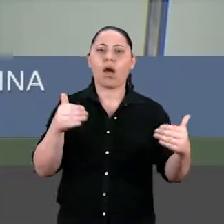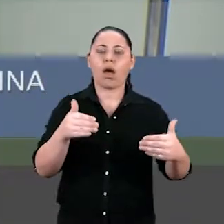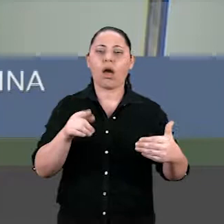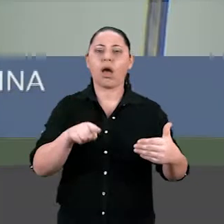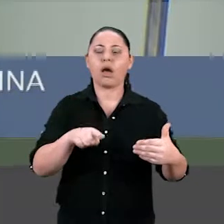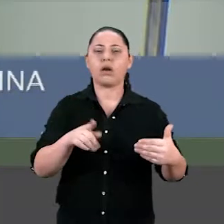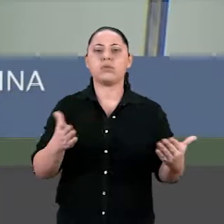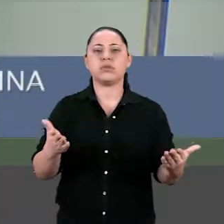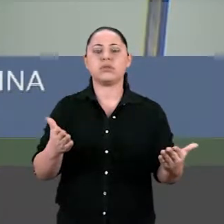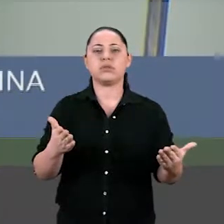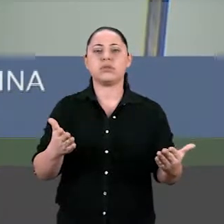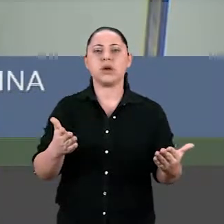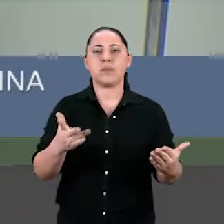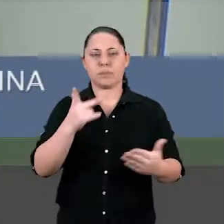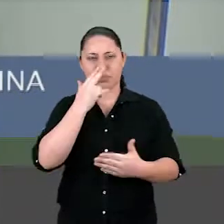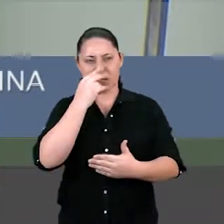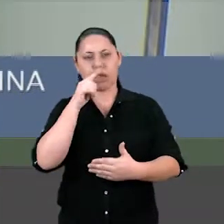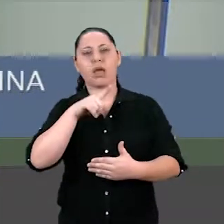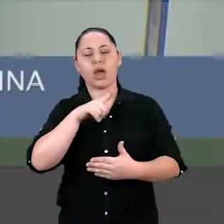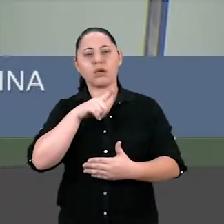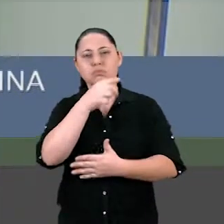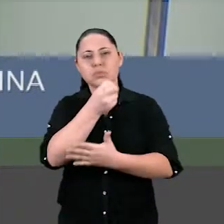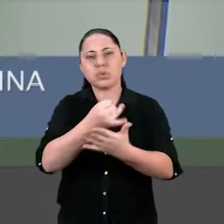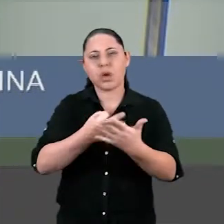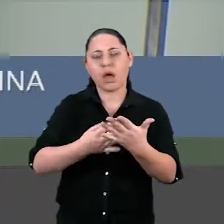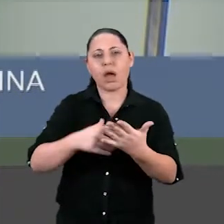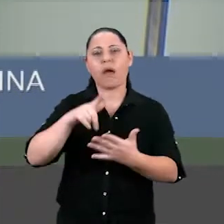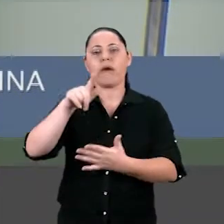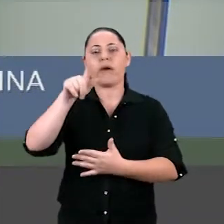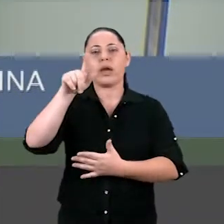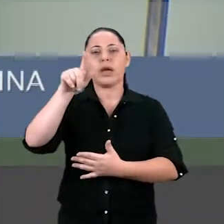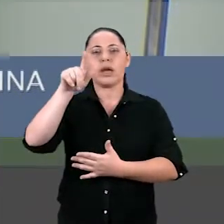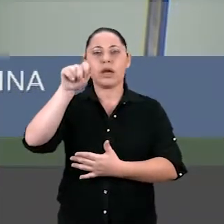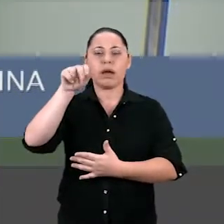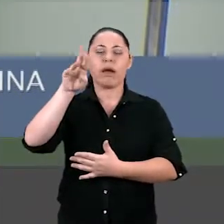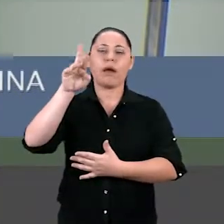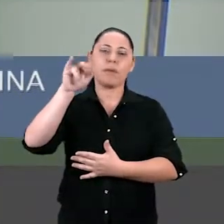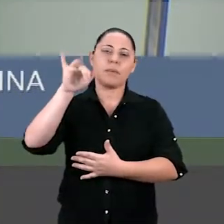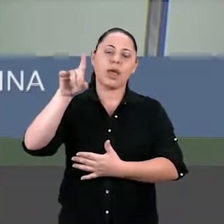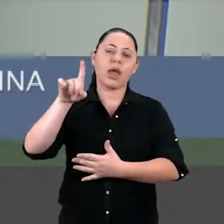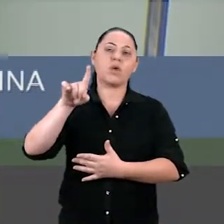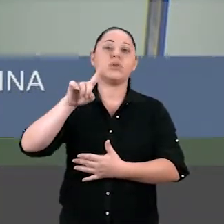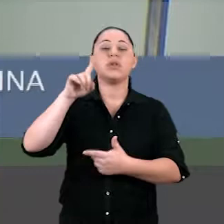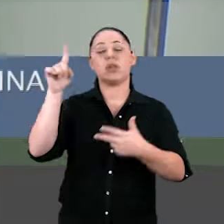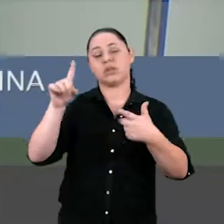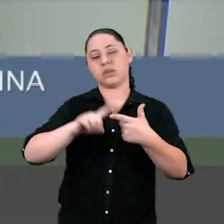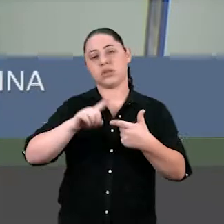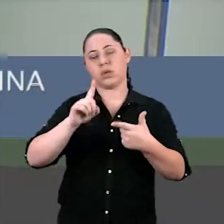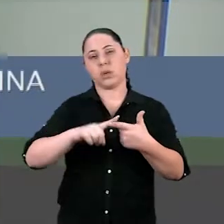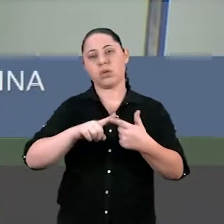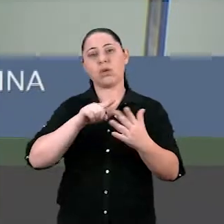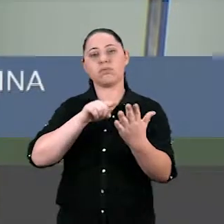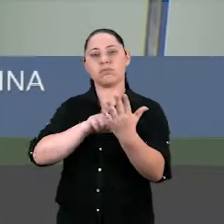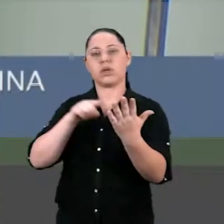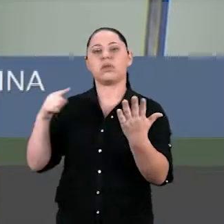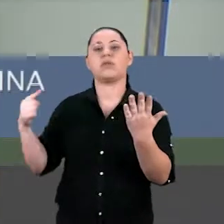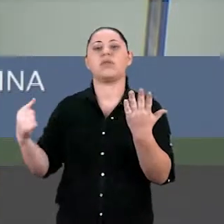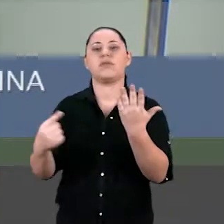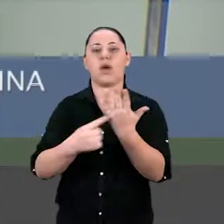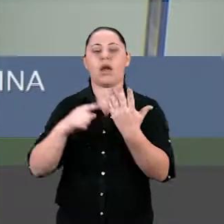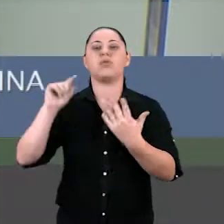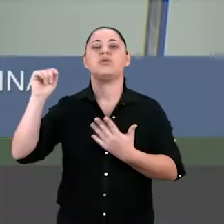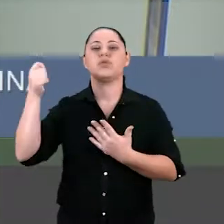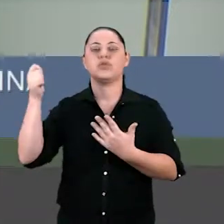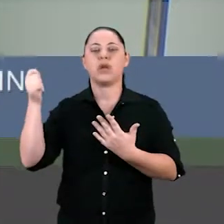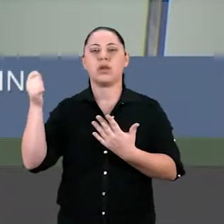bem encartável no conto maravilhoso do Gabriel Garcia Marques. E a segunda delas é uma metáfora argentina, efetivamente